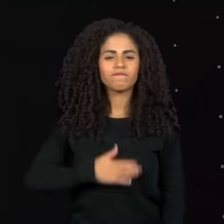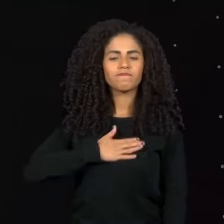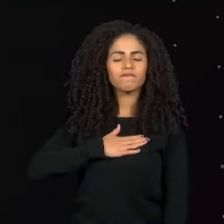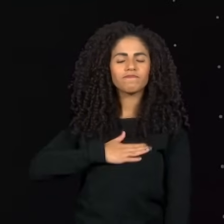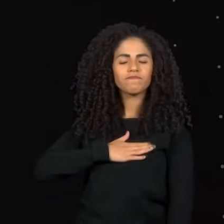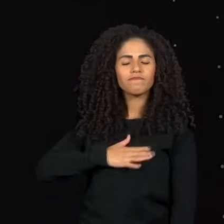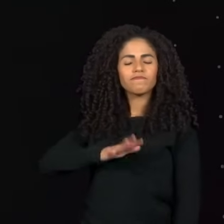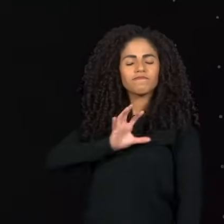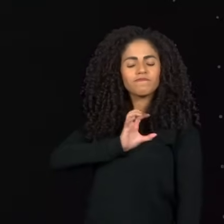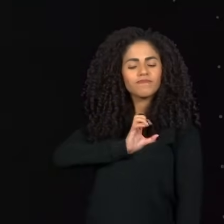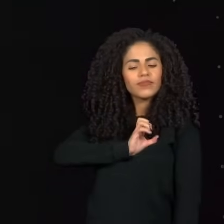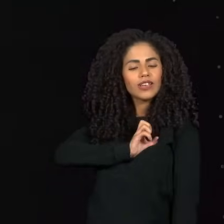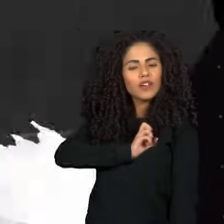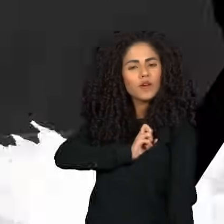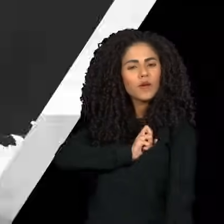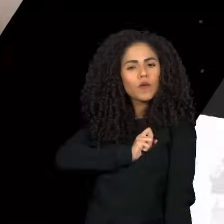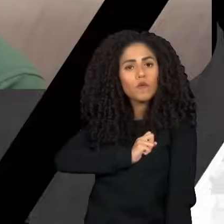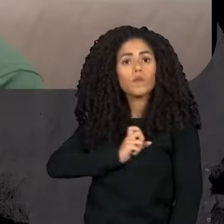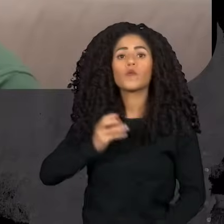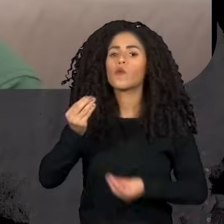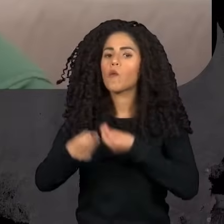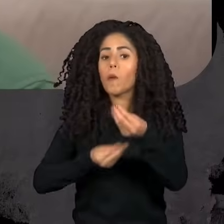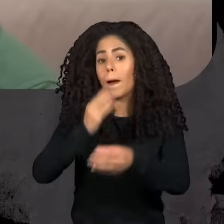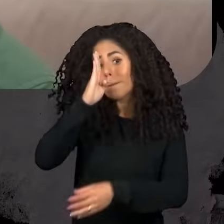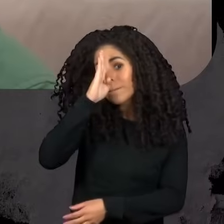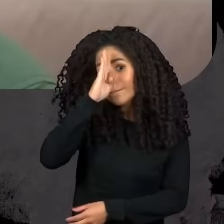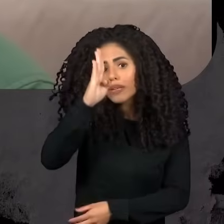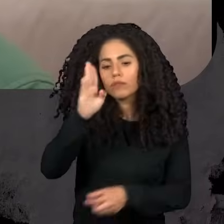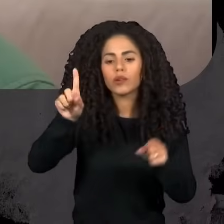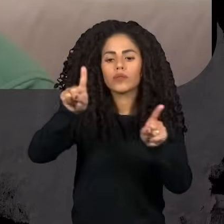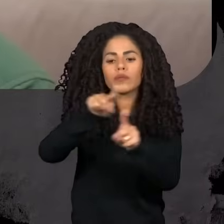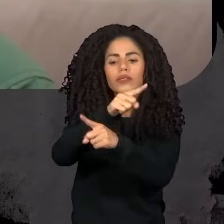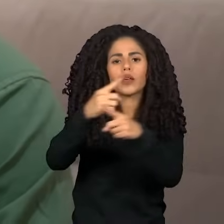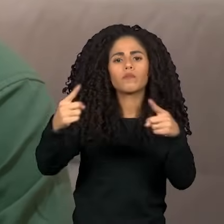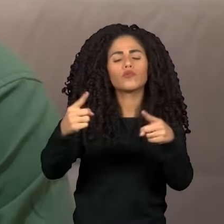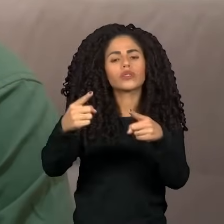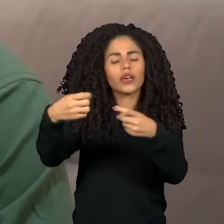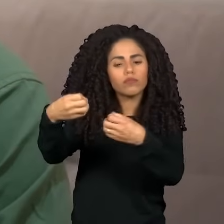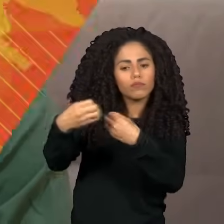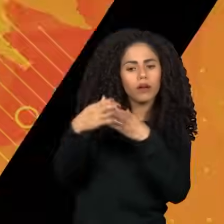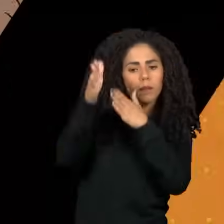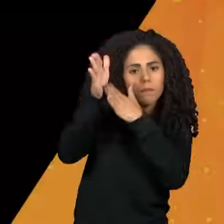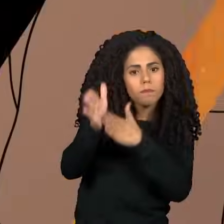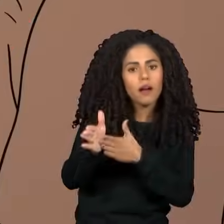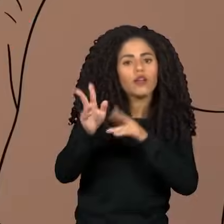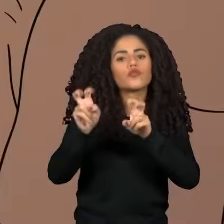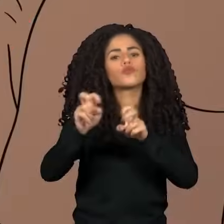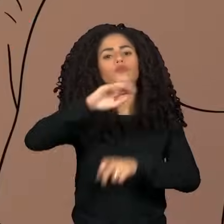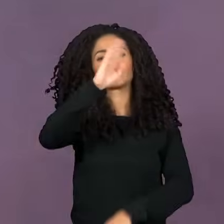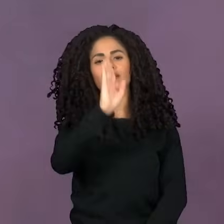O amor romântico é um dos motes, é o principal mote da música, eu diria, principalmente aqui da música brasileira.